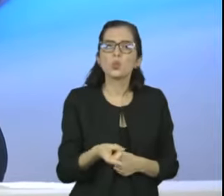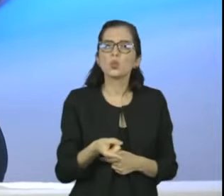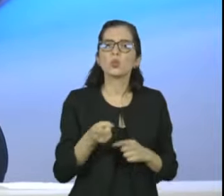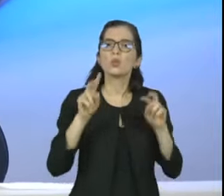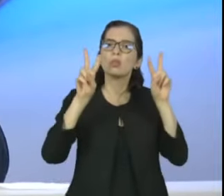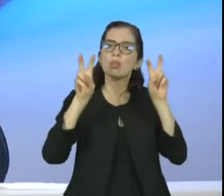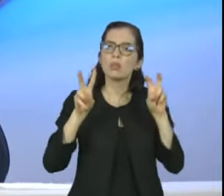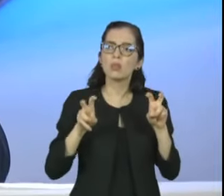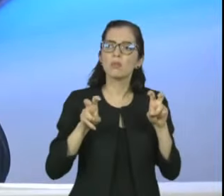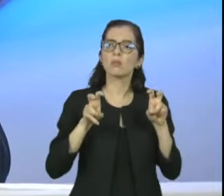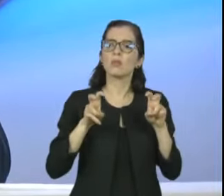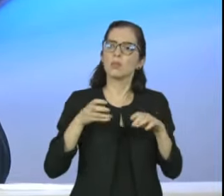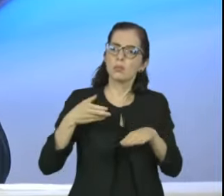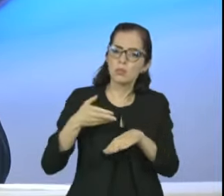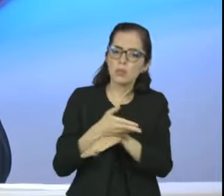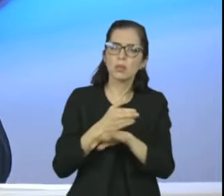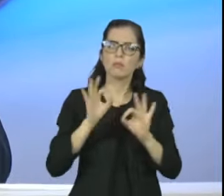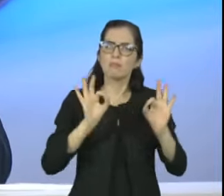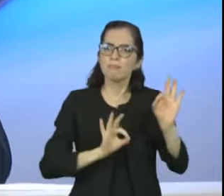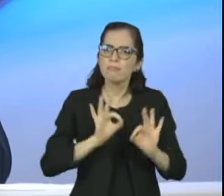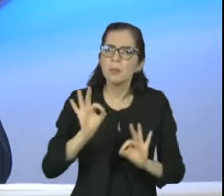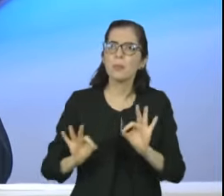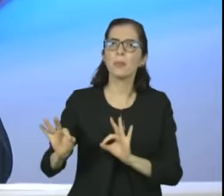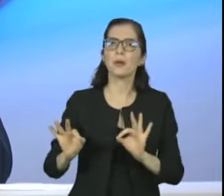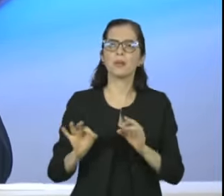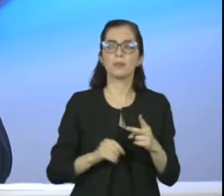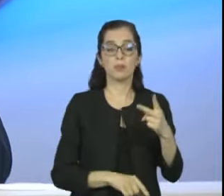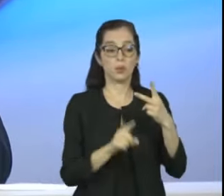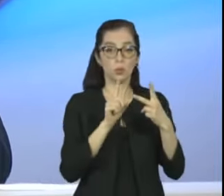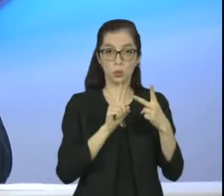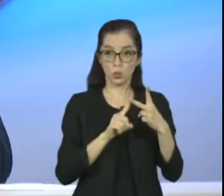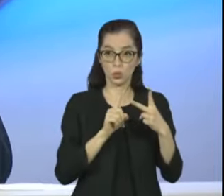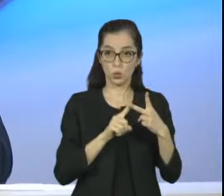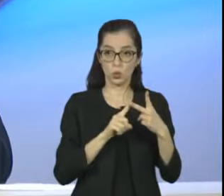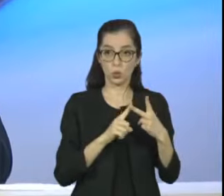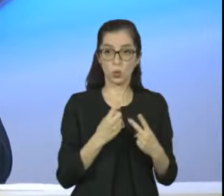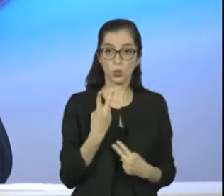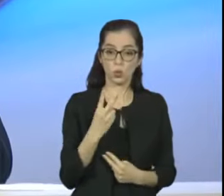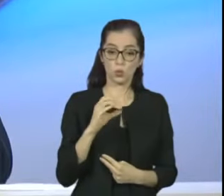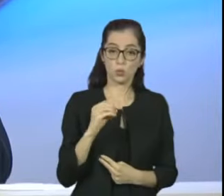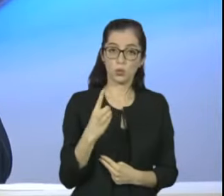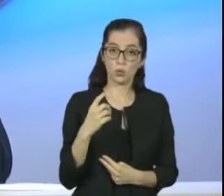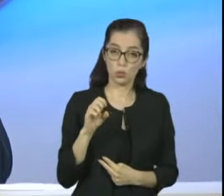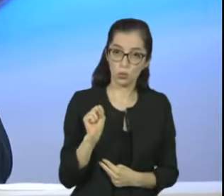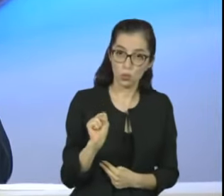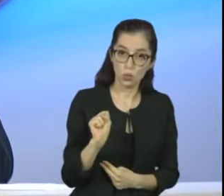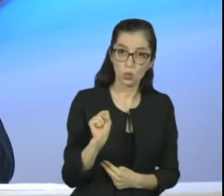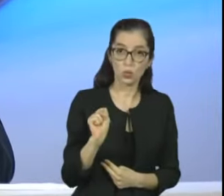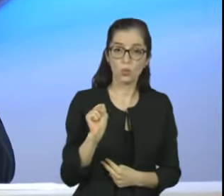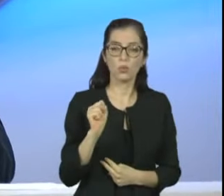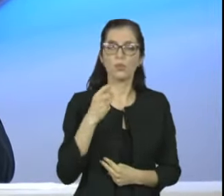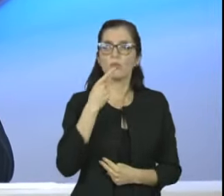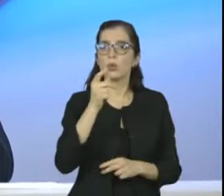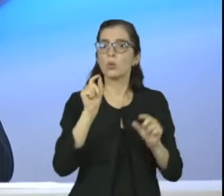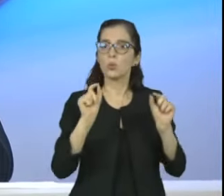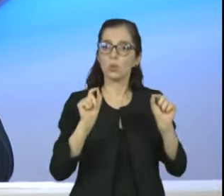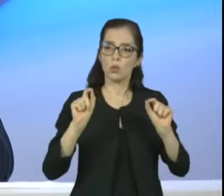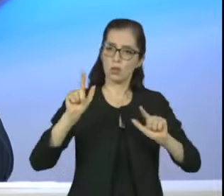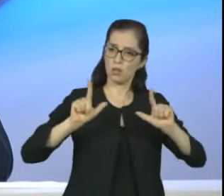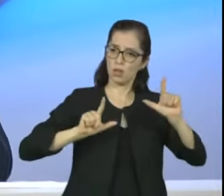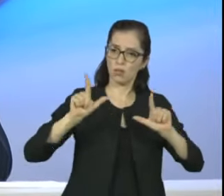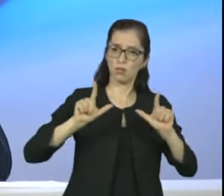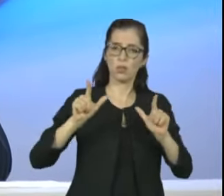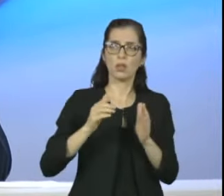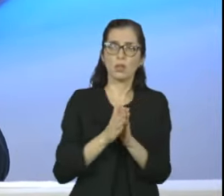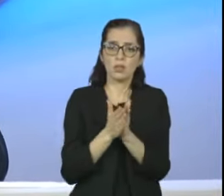como esses dois que eu citei e a segunda coisa é em 2018 o senhor disse em entrevista à Gazeta do Povo que não há nenhum Bispo